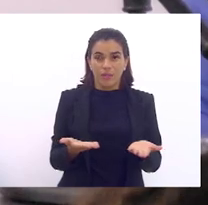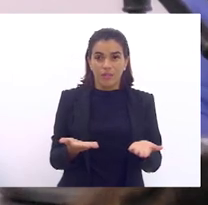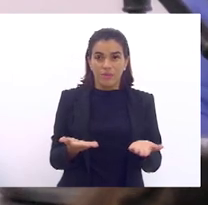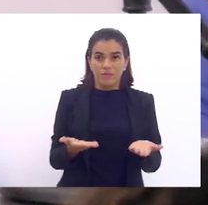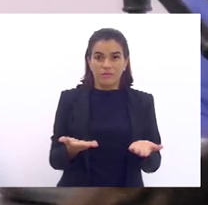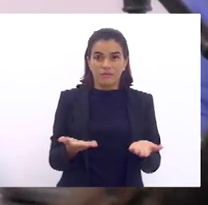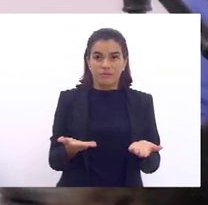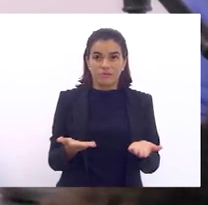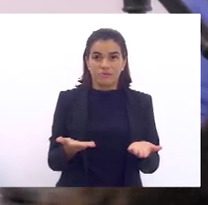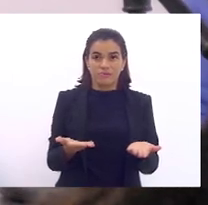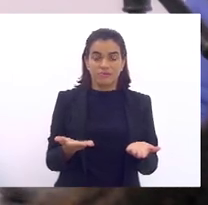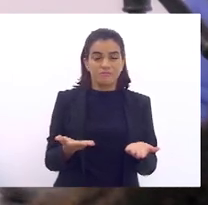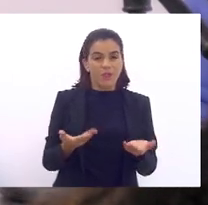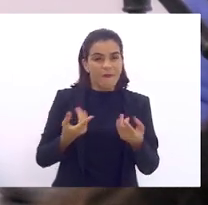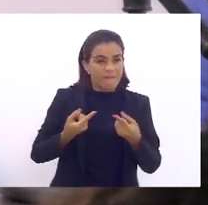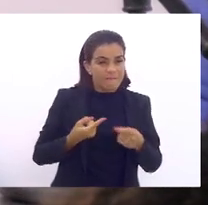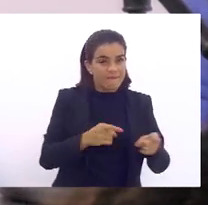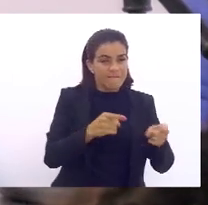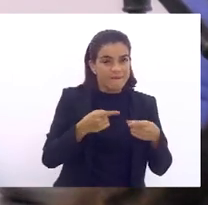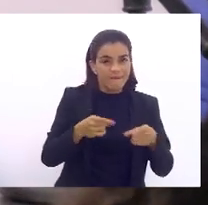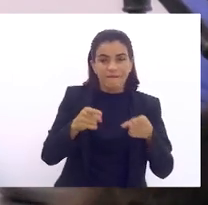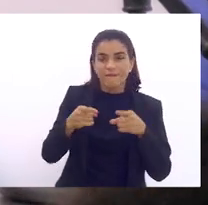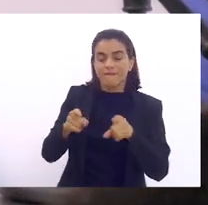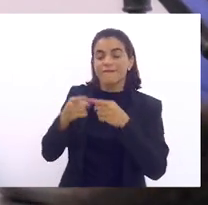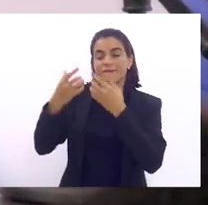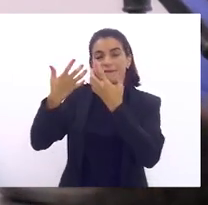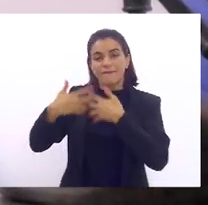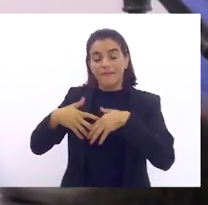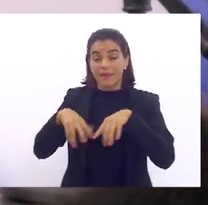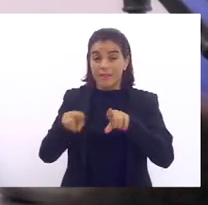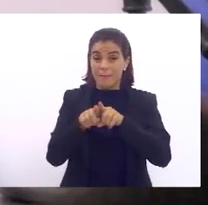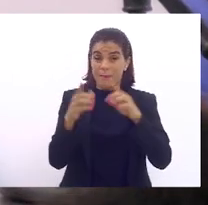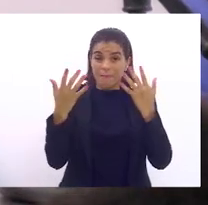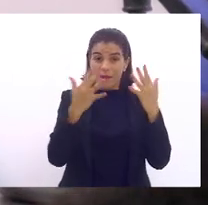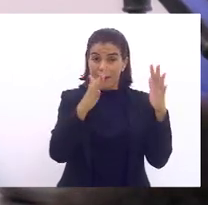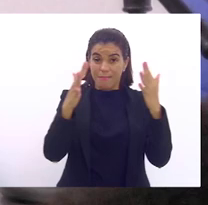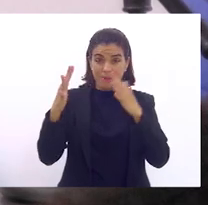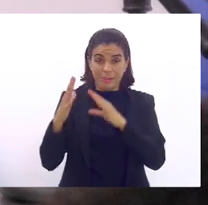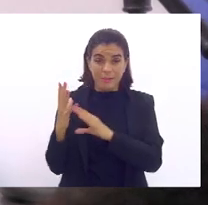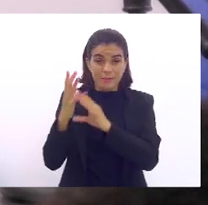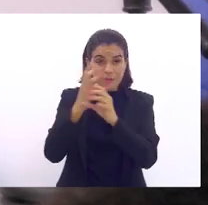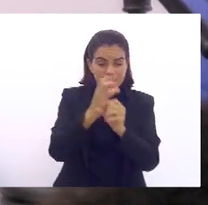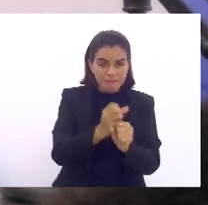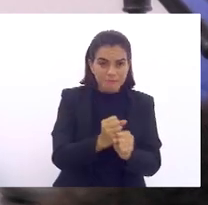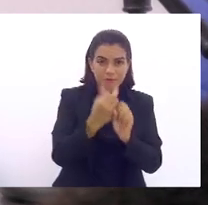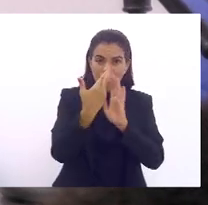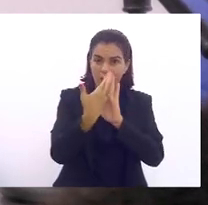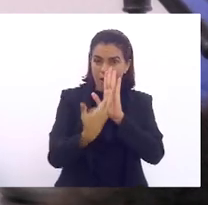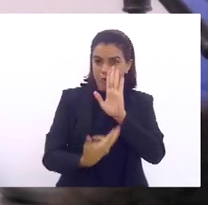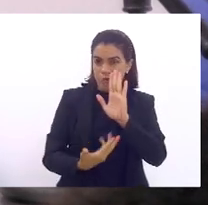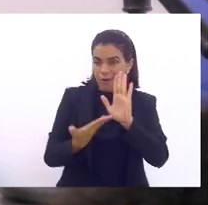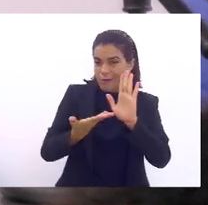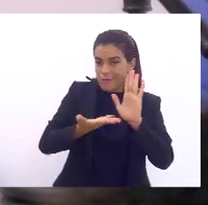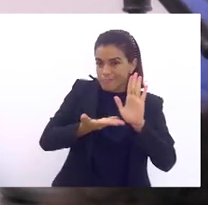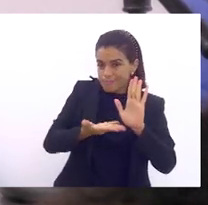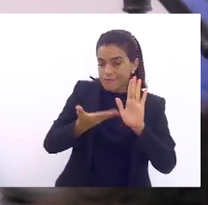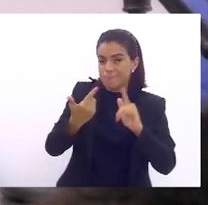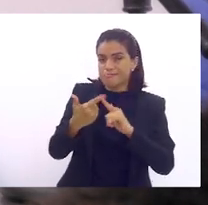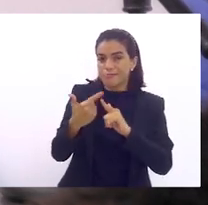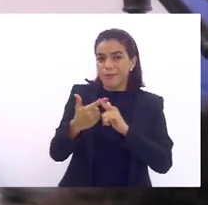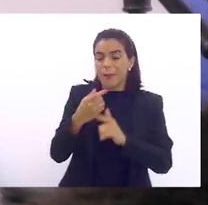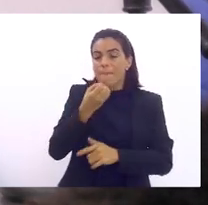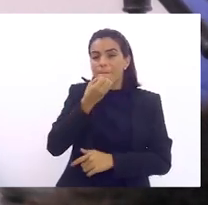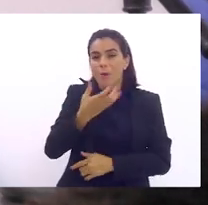essa essa provocação e parabenizo por esse diagnóstic com essa ferramenta que vai ser muito importante tanto pra